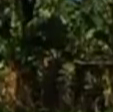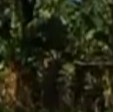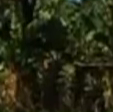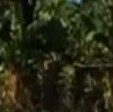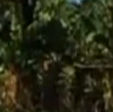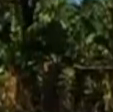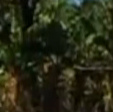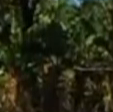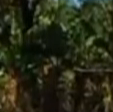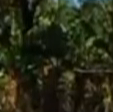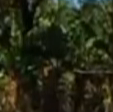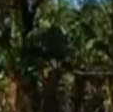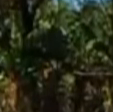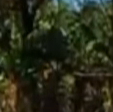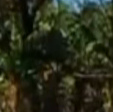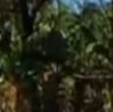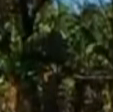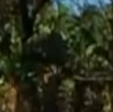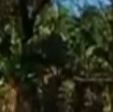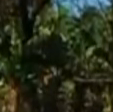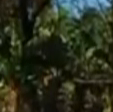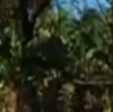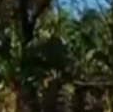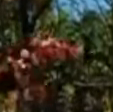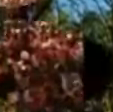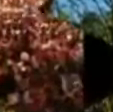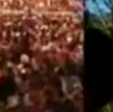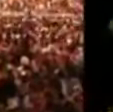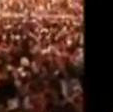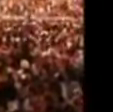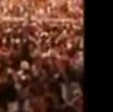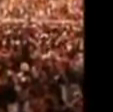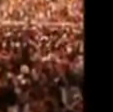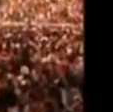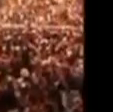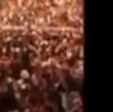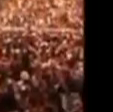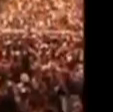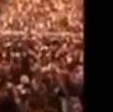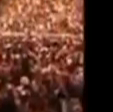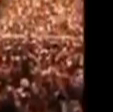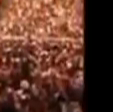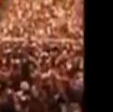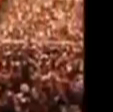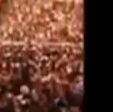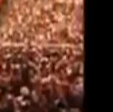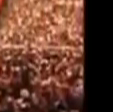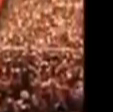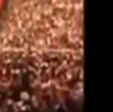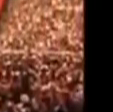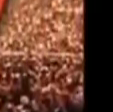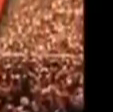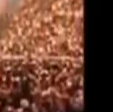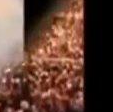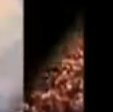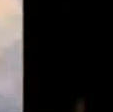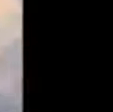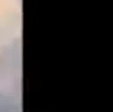que eu me esqueça De todos as vezes que eu vá pra Barretos, pra festa do